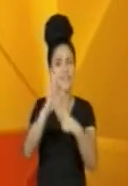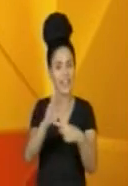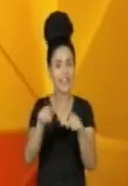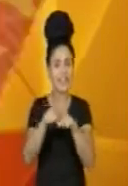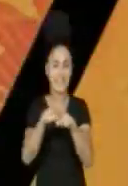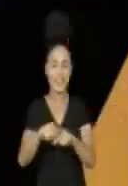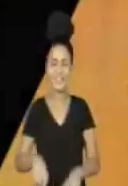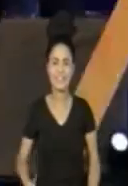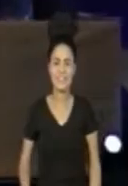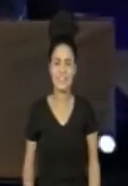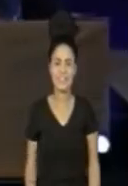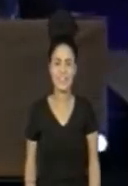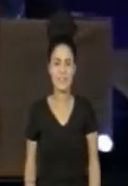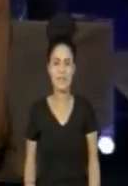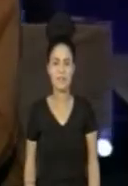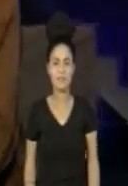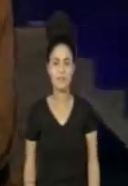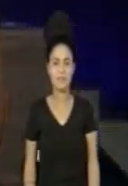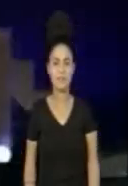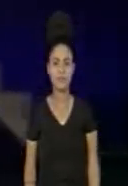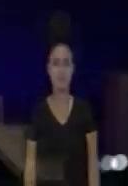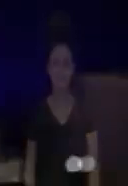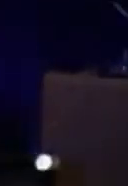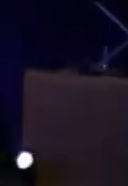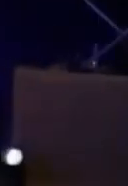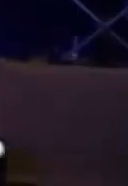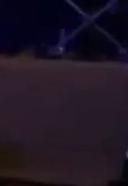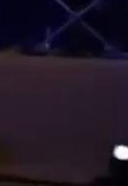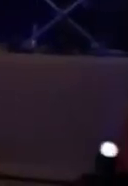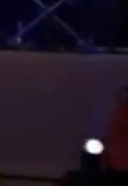Alcione. Cultura!